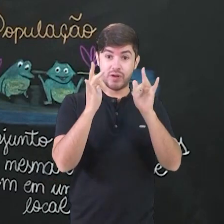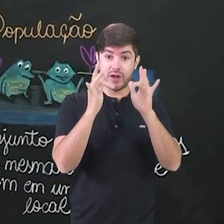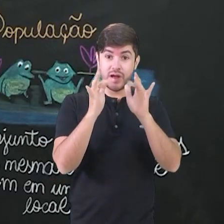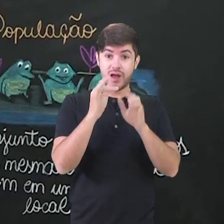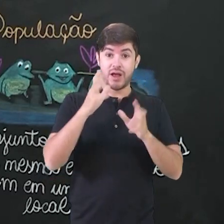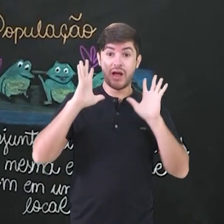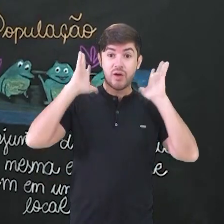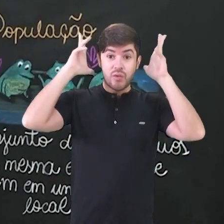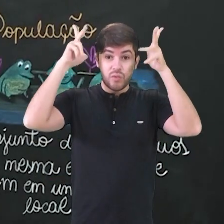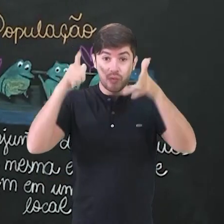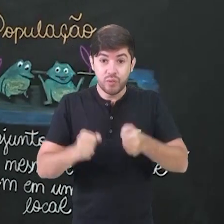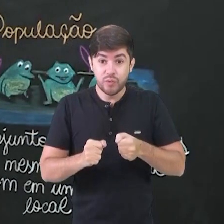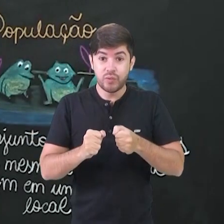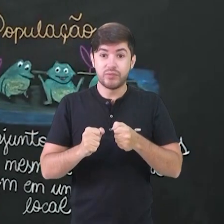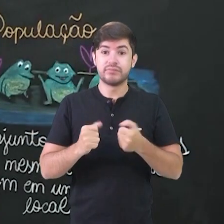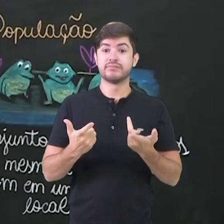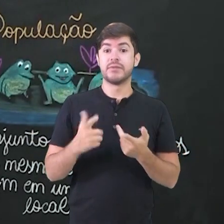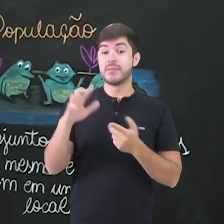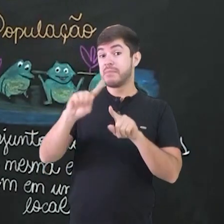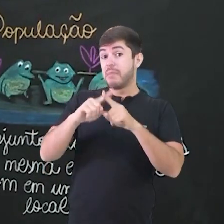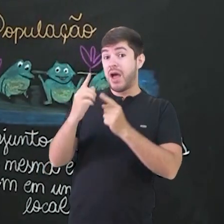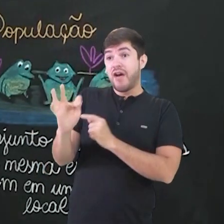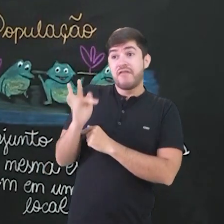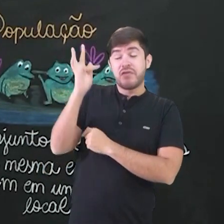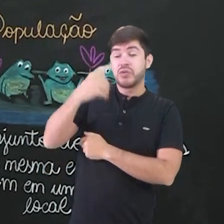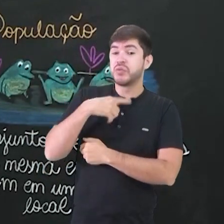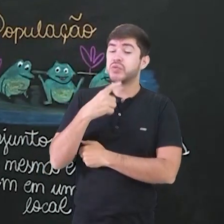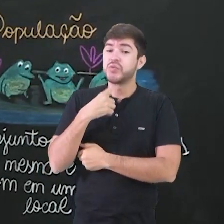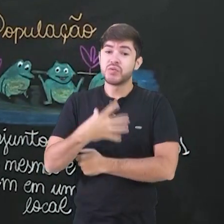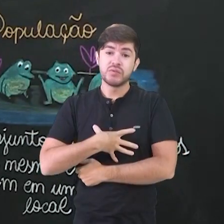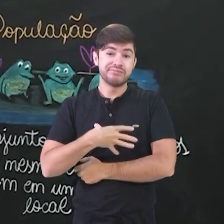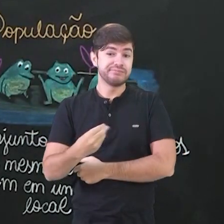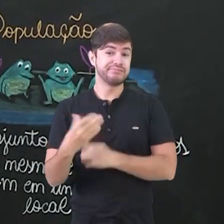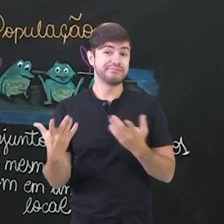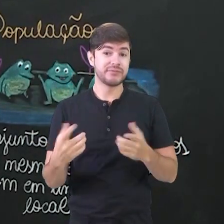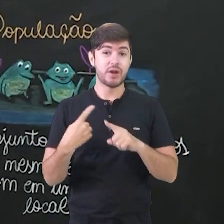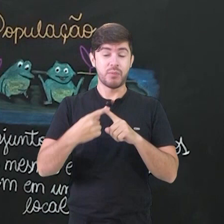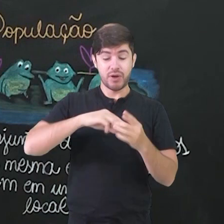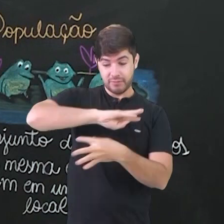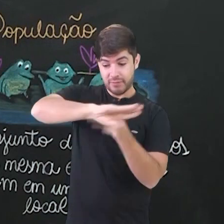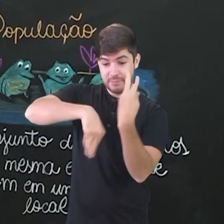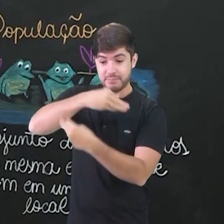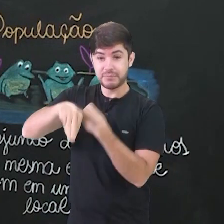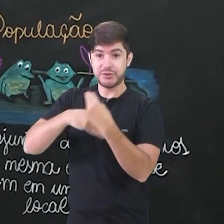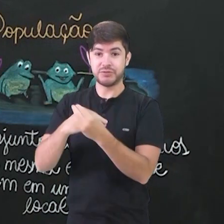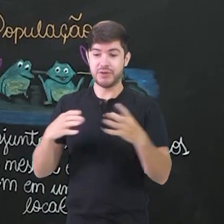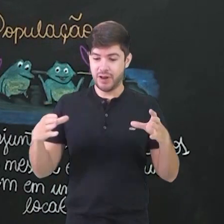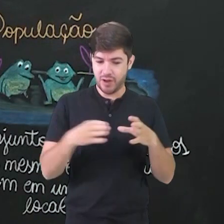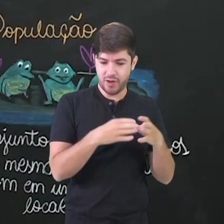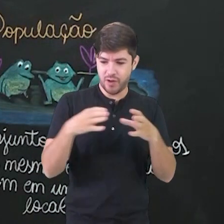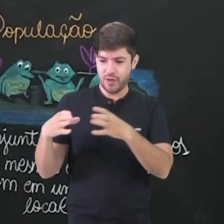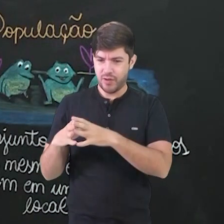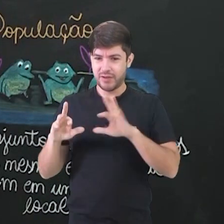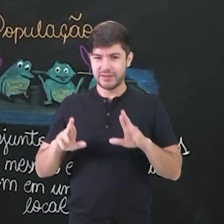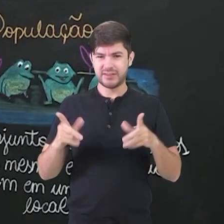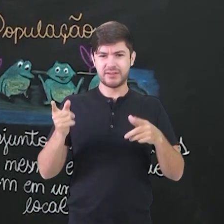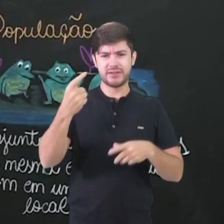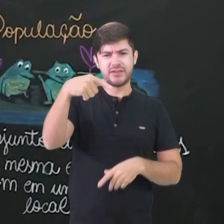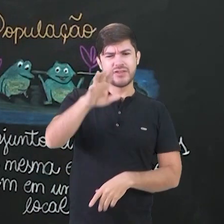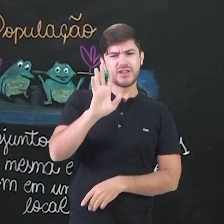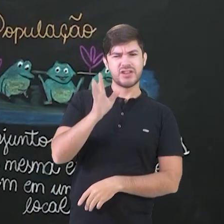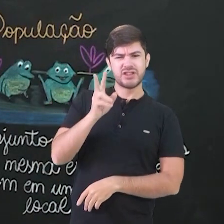Geralmente são coisas dedinho do ser humano aí, juntando espécies diferentes, mas pode acontecer. Você aí que é do